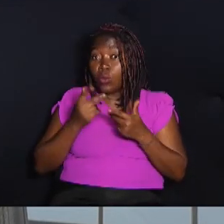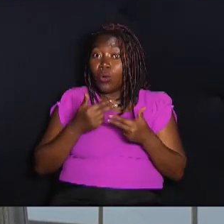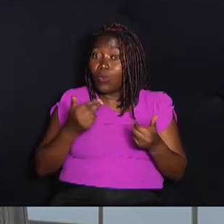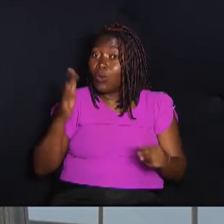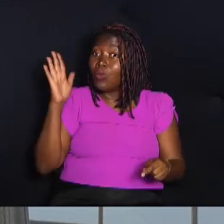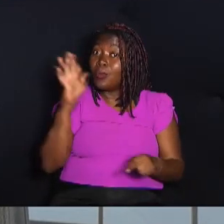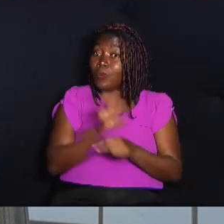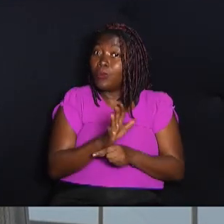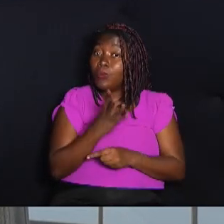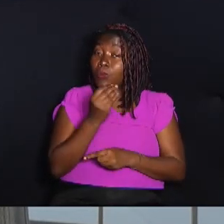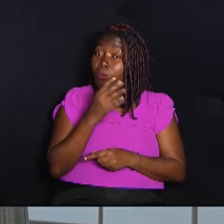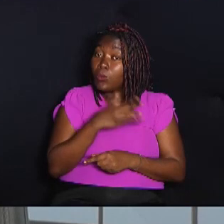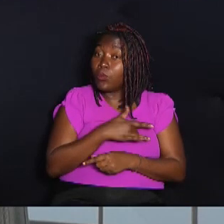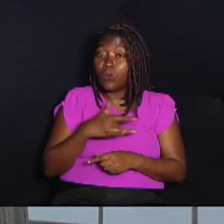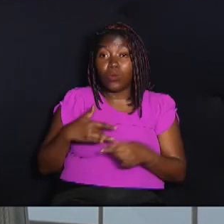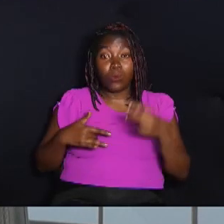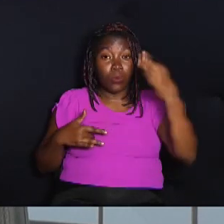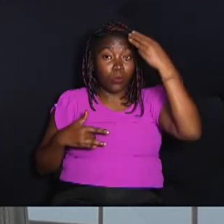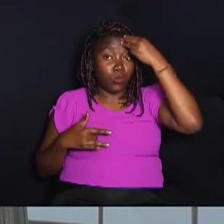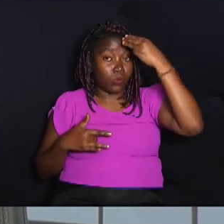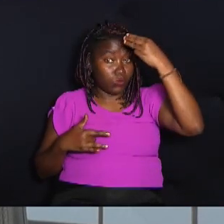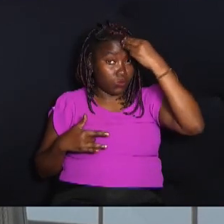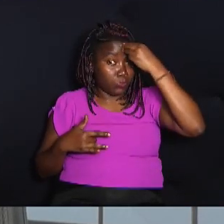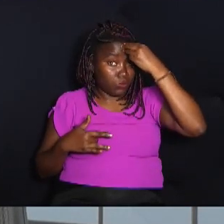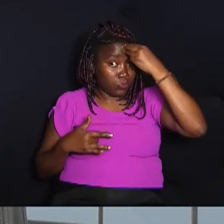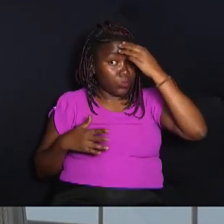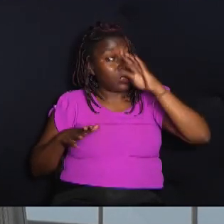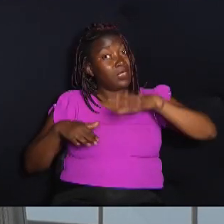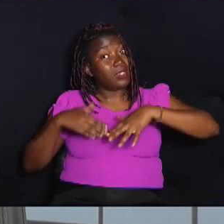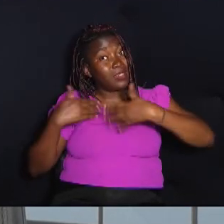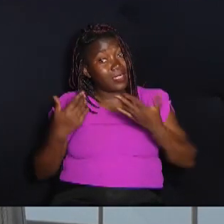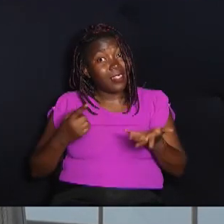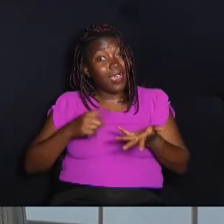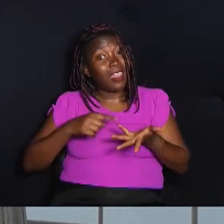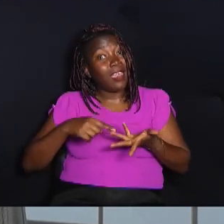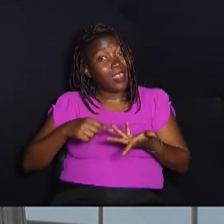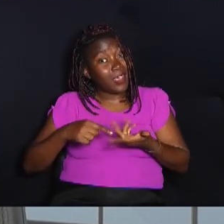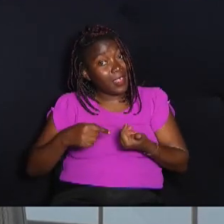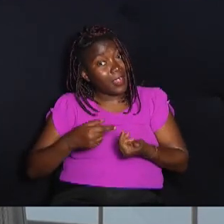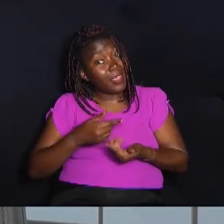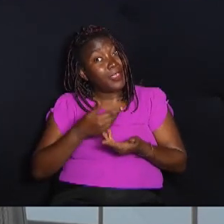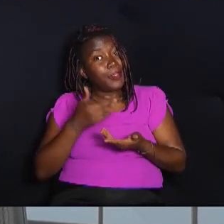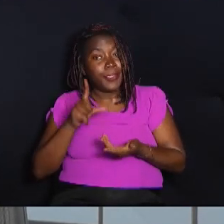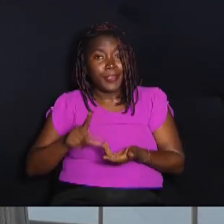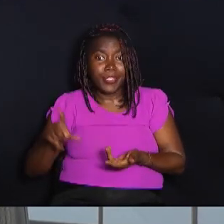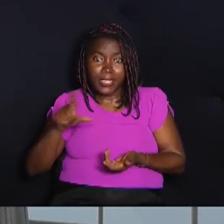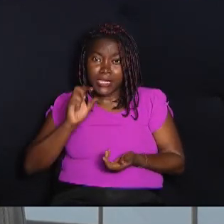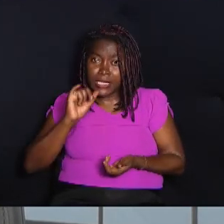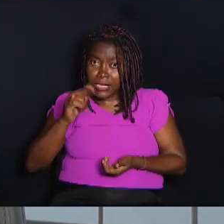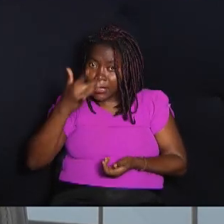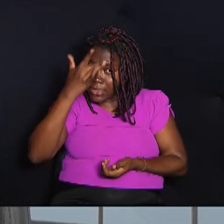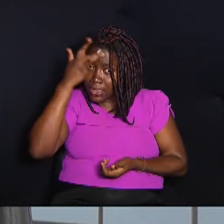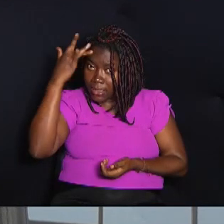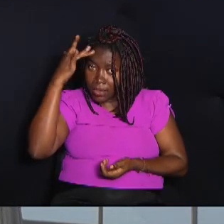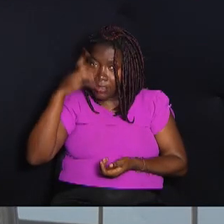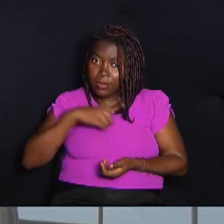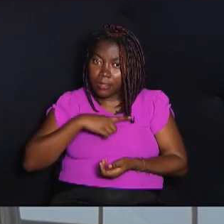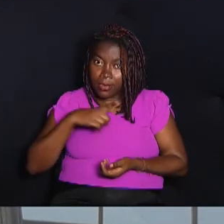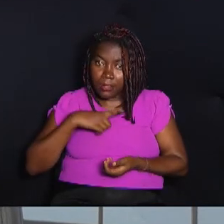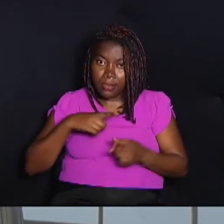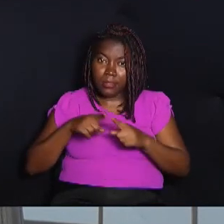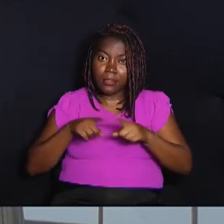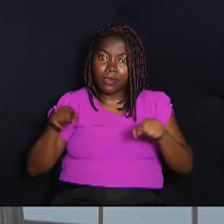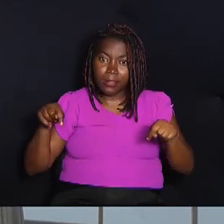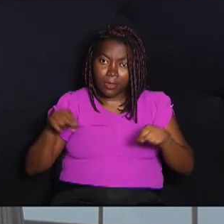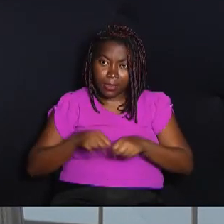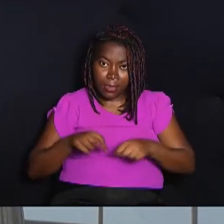muito na saúde mental. Então, são esses aspectos e, óbvio, se a pessoa, né, tiver as condições e o espaço, né,